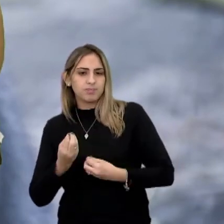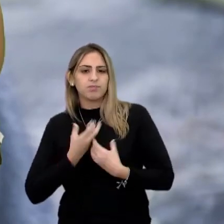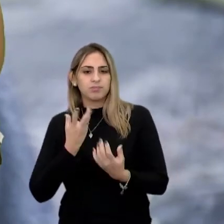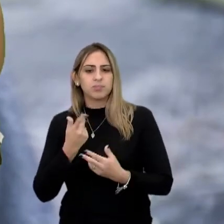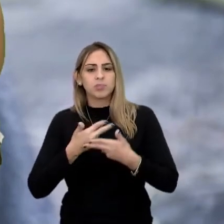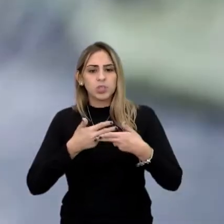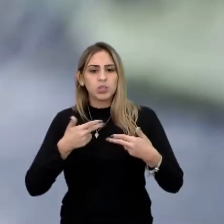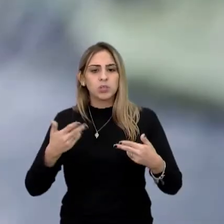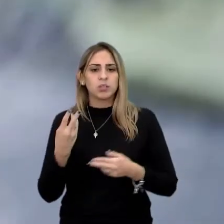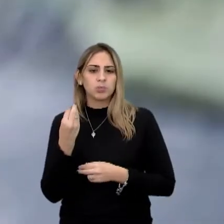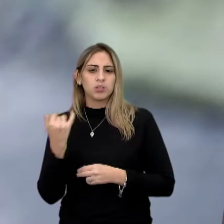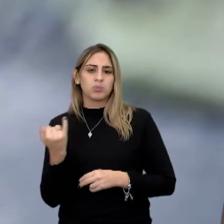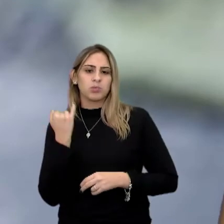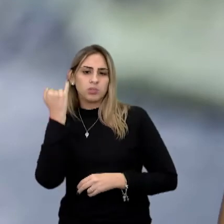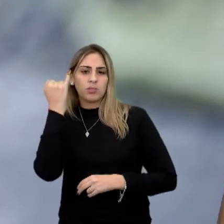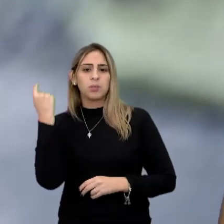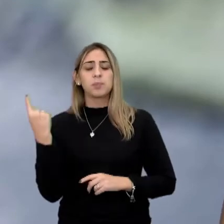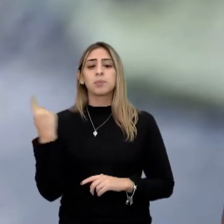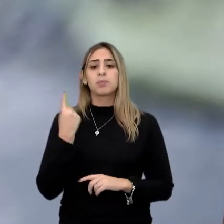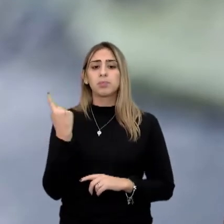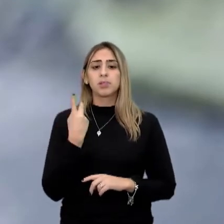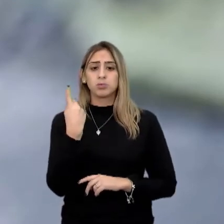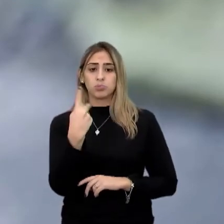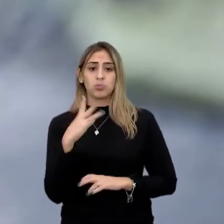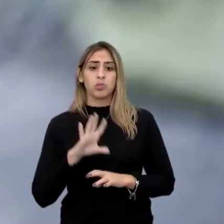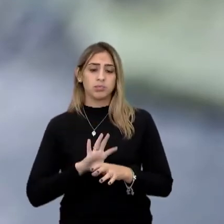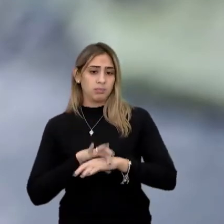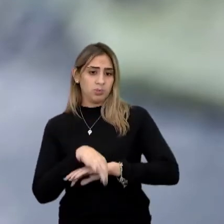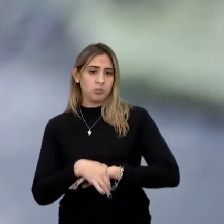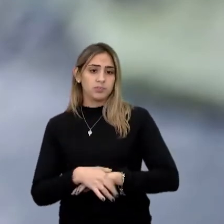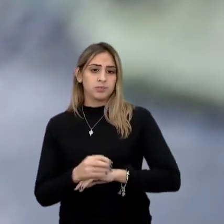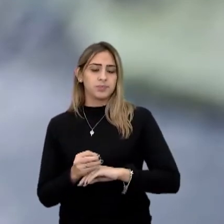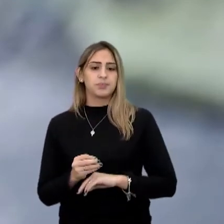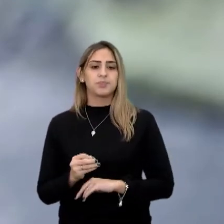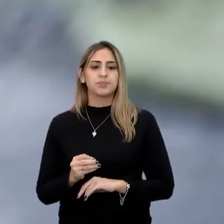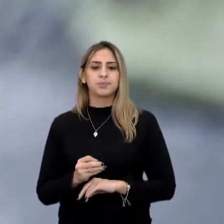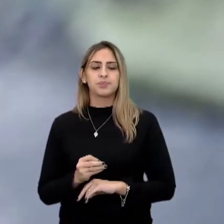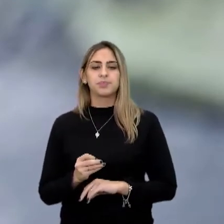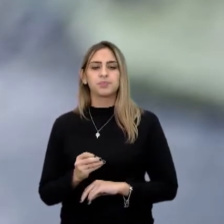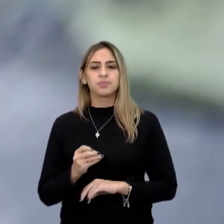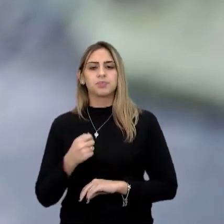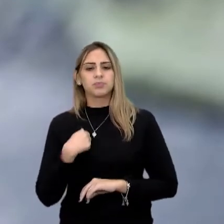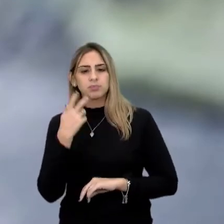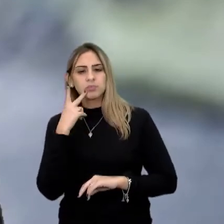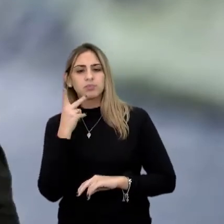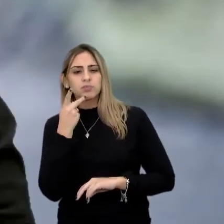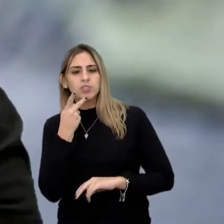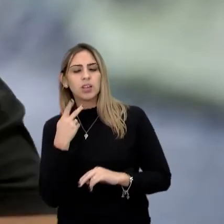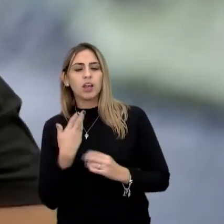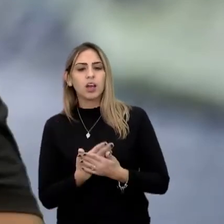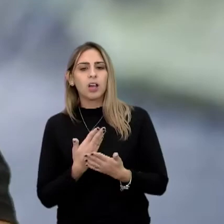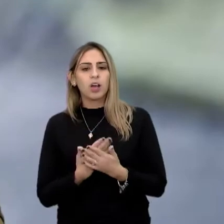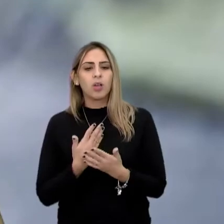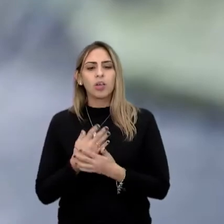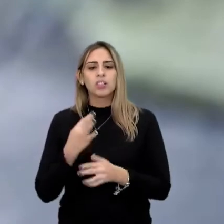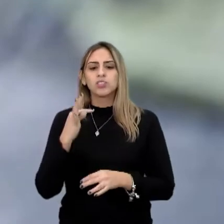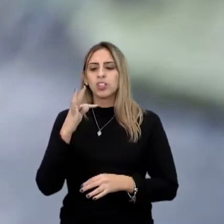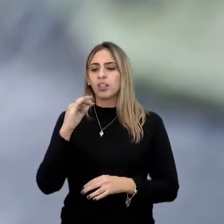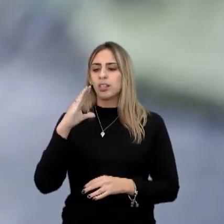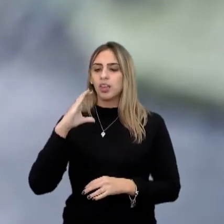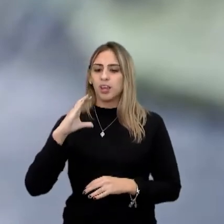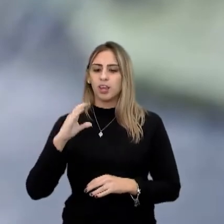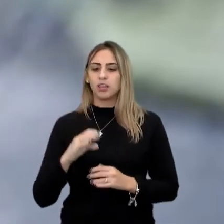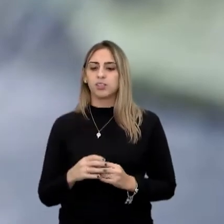são duas coisas que são muito importantes. Primeiro, a sua segurança. Eu já falei com eles em aulas de tech, né? Tem até um vídeo do